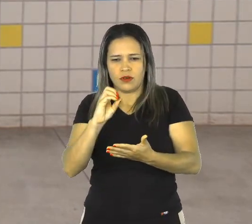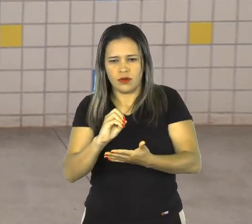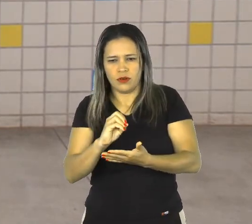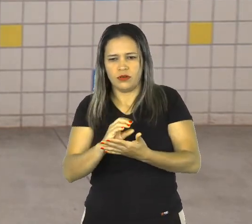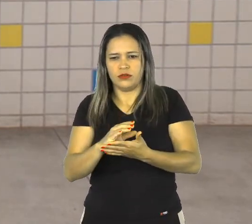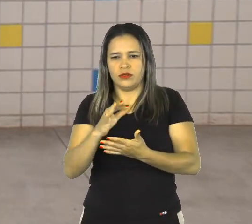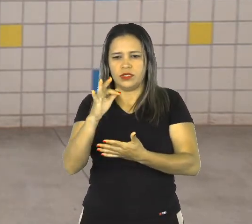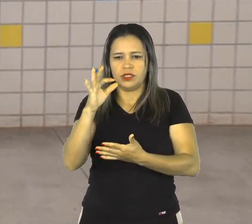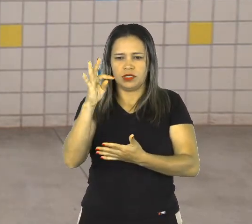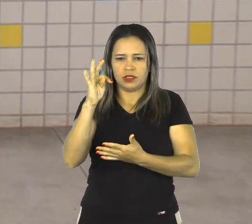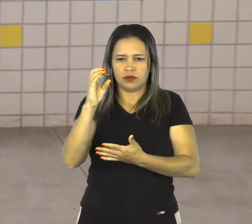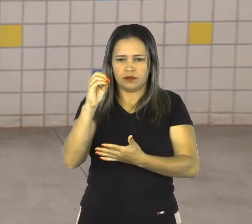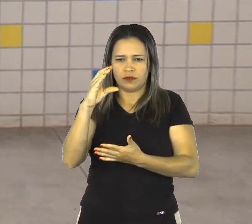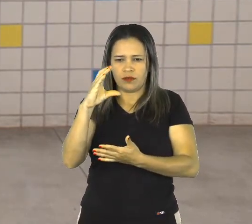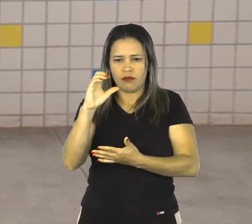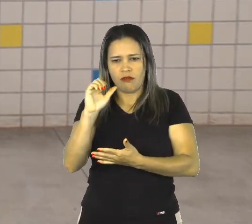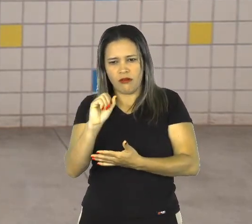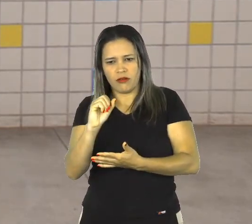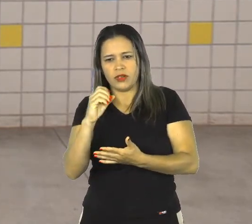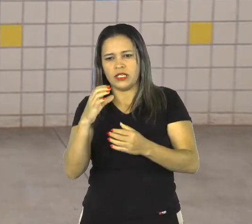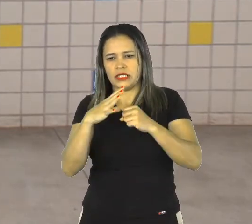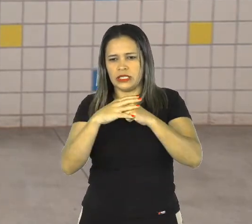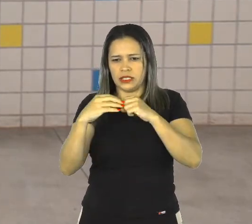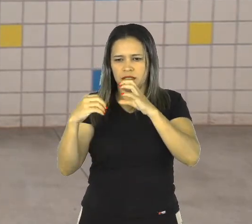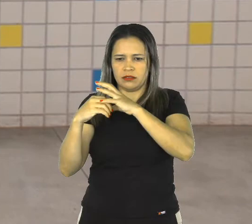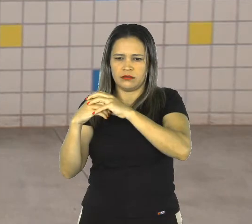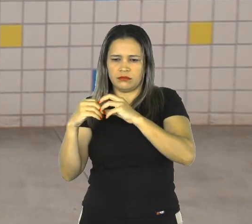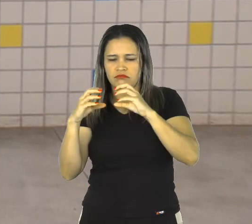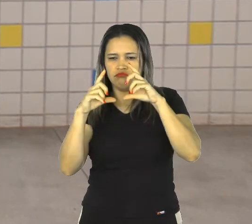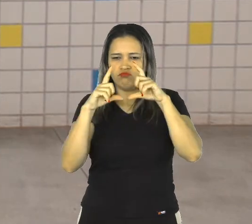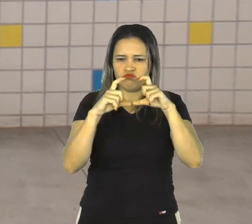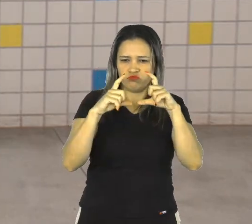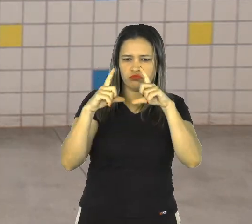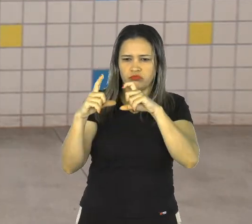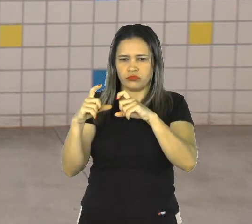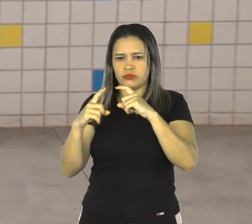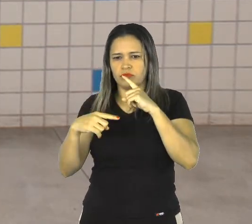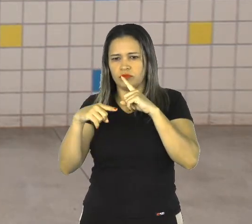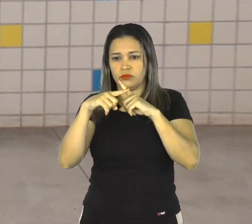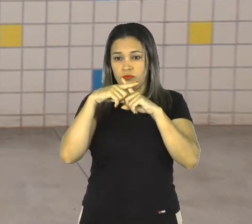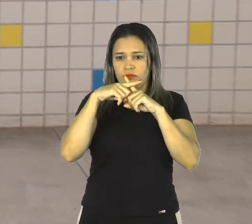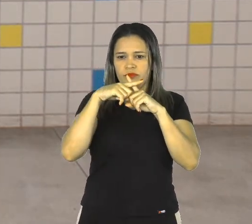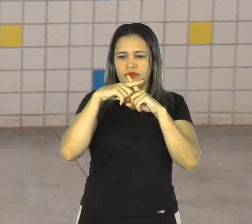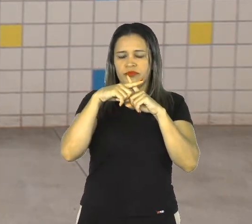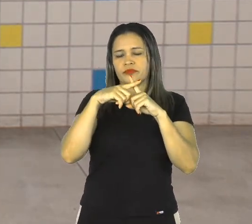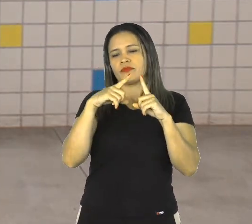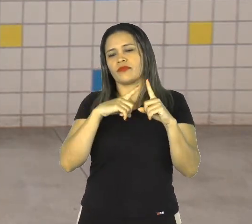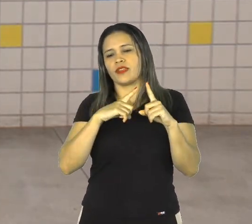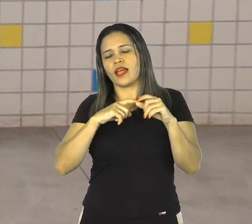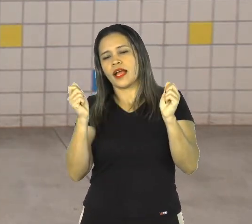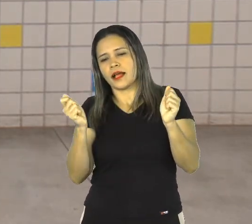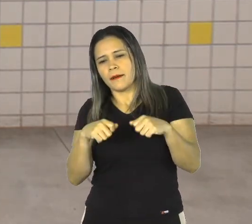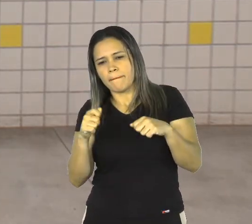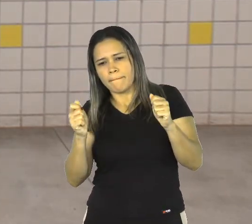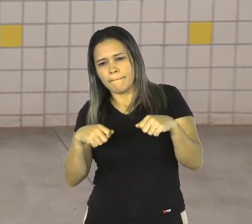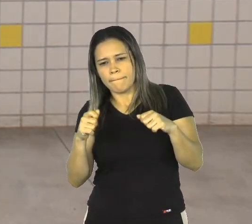esses fotorreceptores, essas células fotorreceptoras sensitivas, elas têm a capacidade